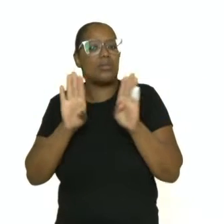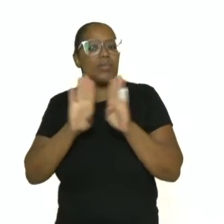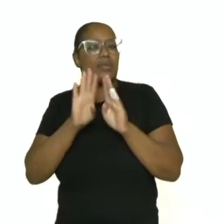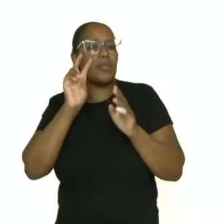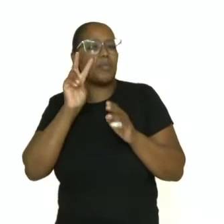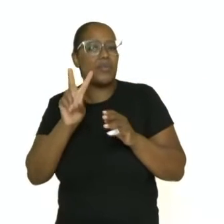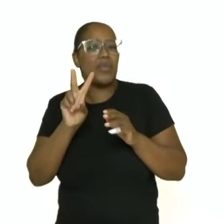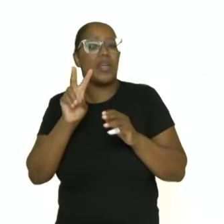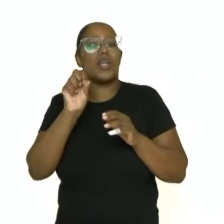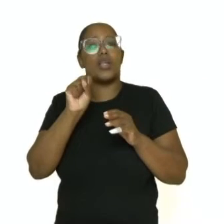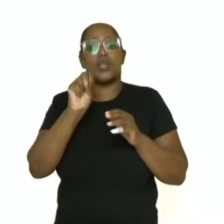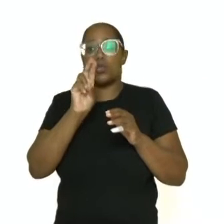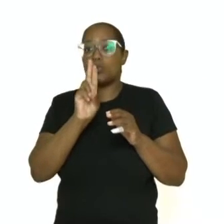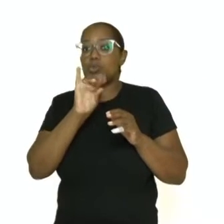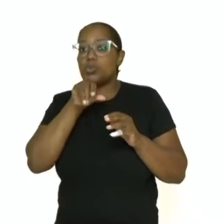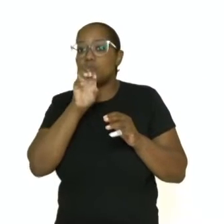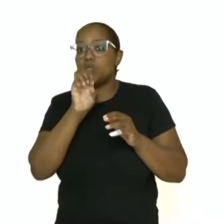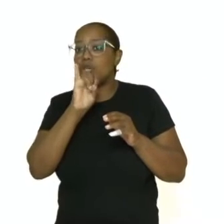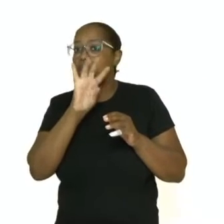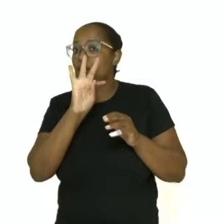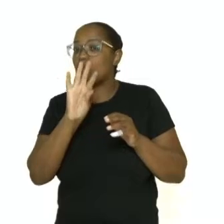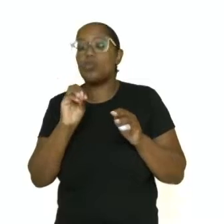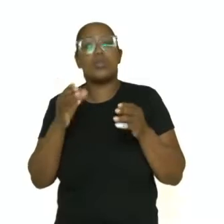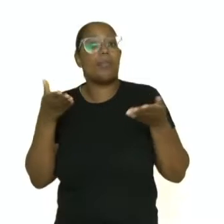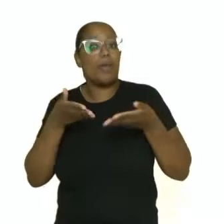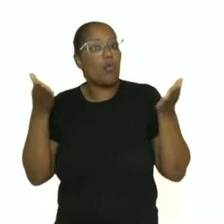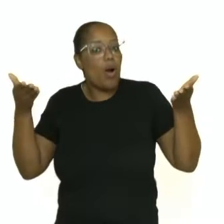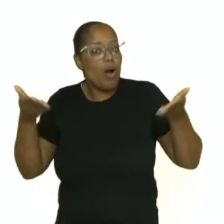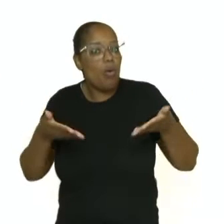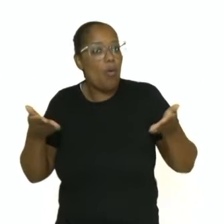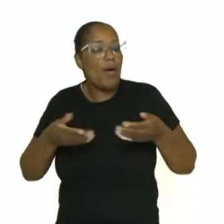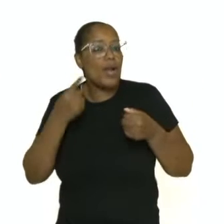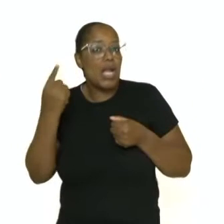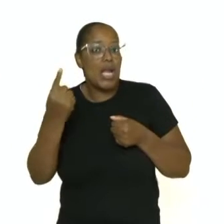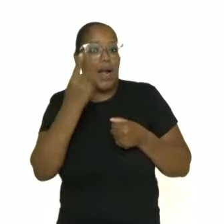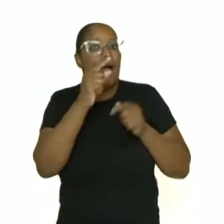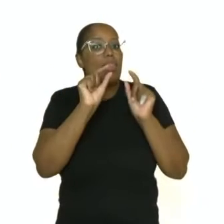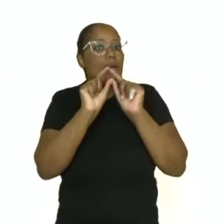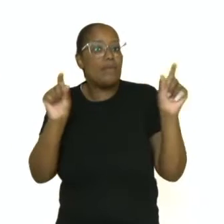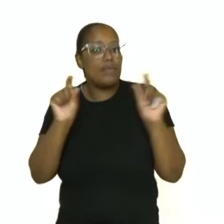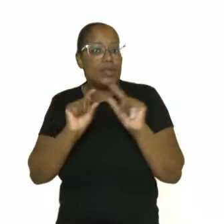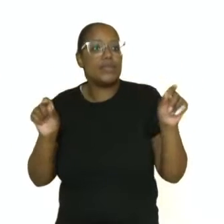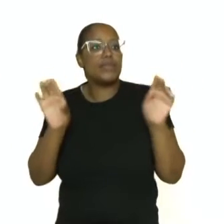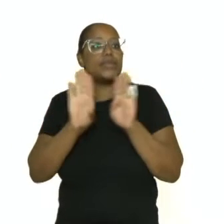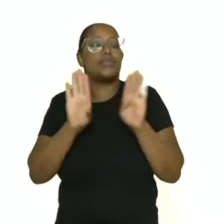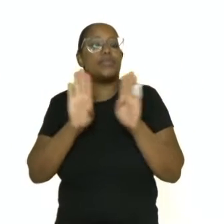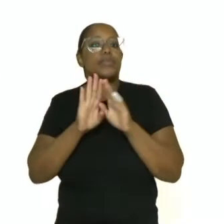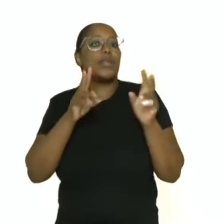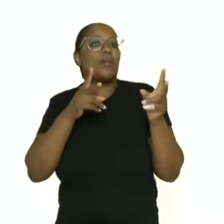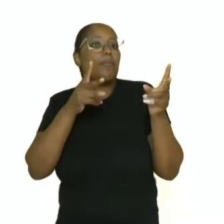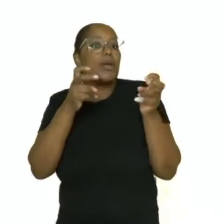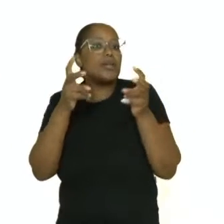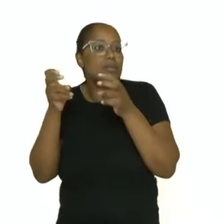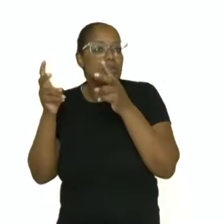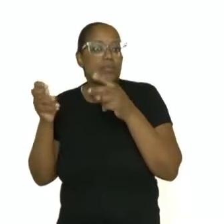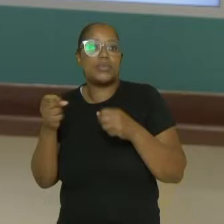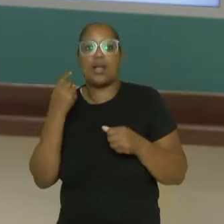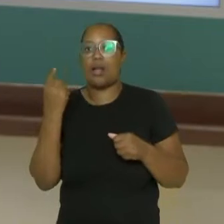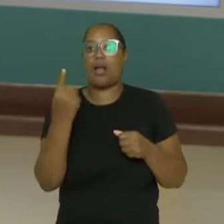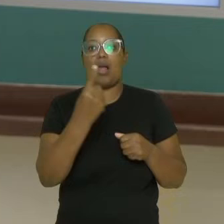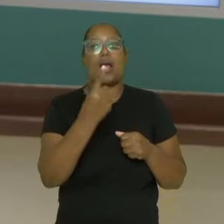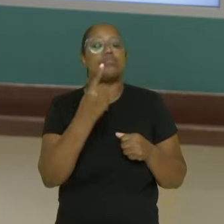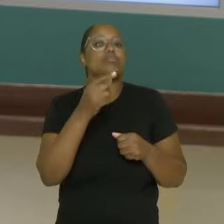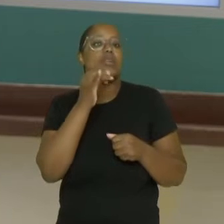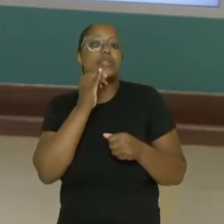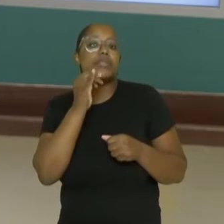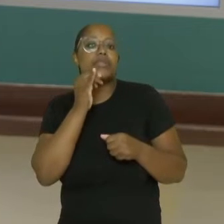sujeito presente em cada enunciado e também reconhecer os diferentes tipos de sujeito. Você lembra a respeito